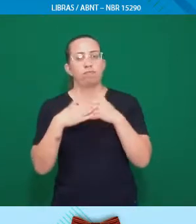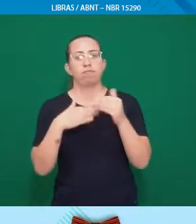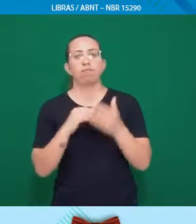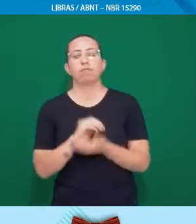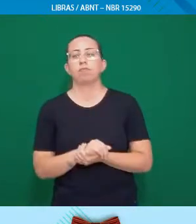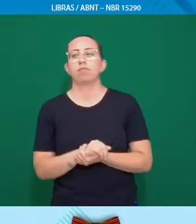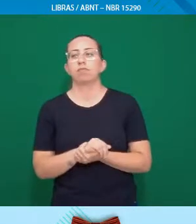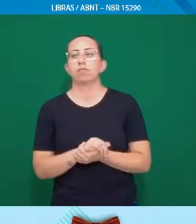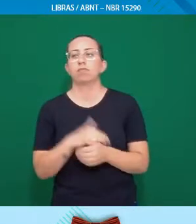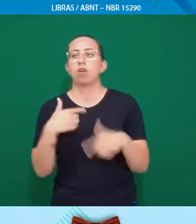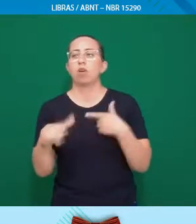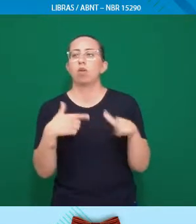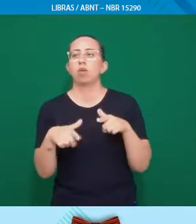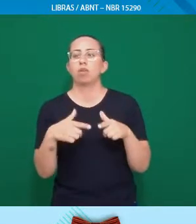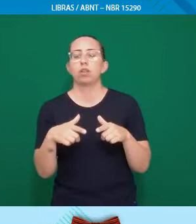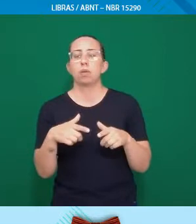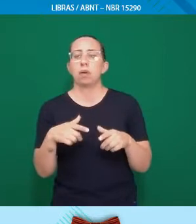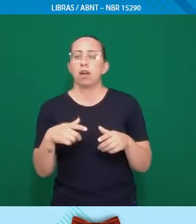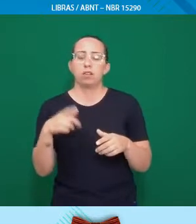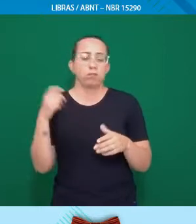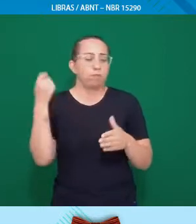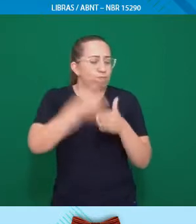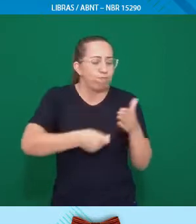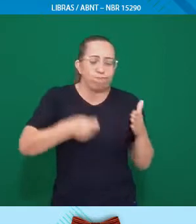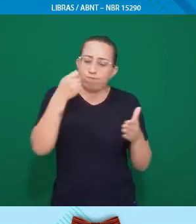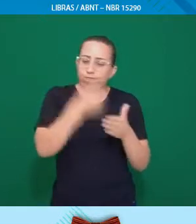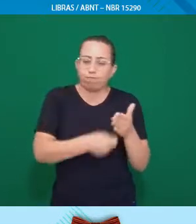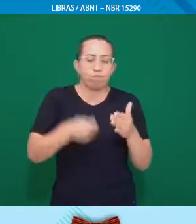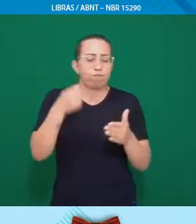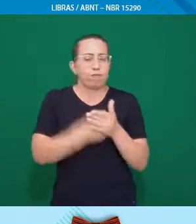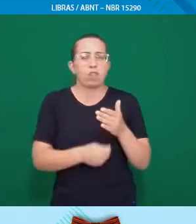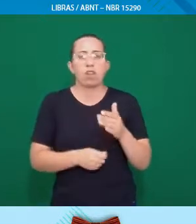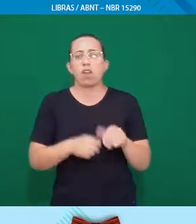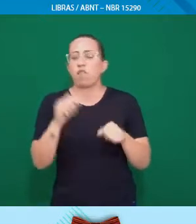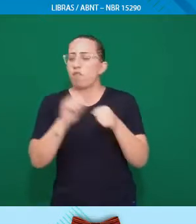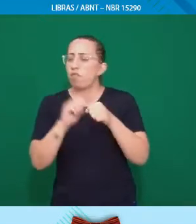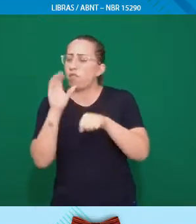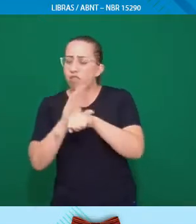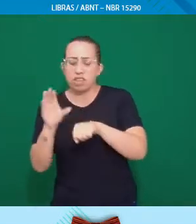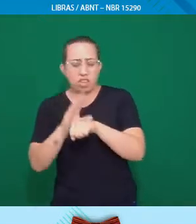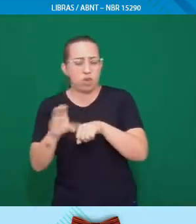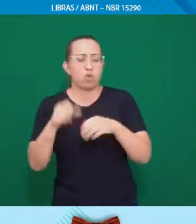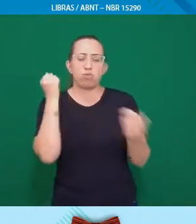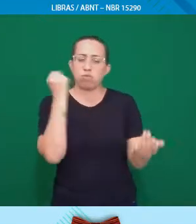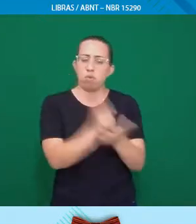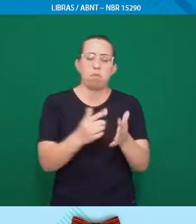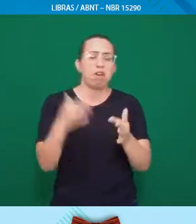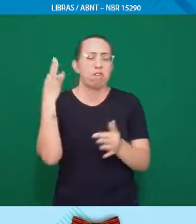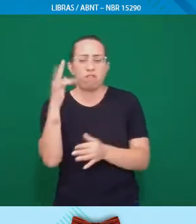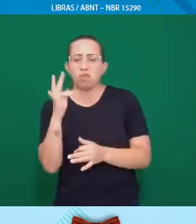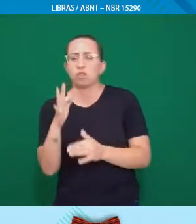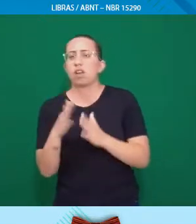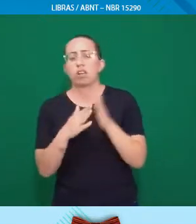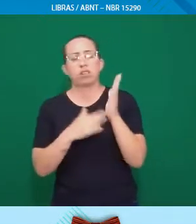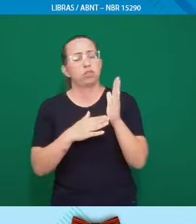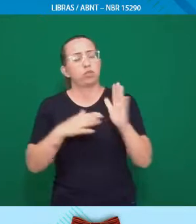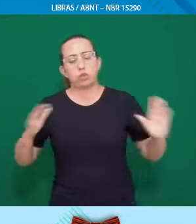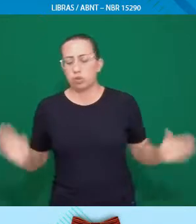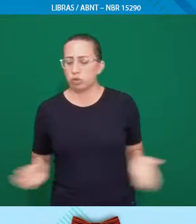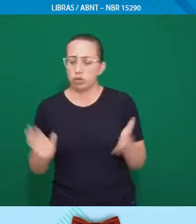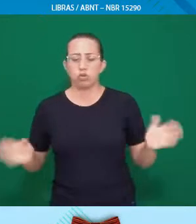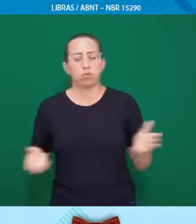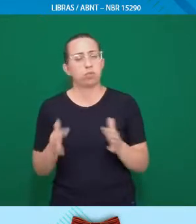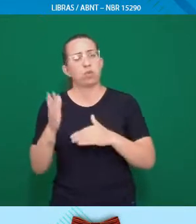um um trabalho muito intenso no sentido de ofertar cursos ensino superior que os funcionários cresçam dentro das empresas